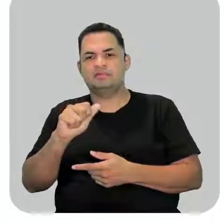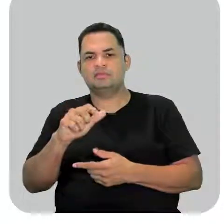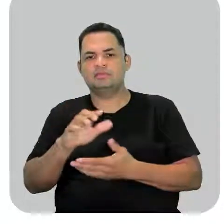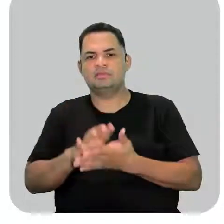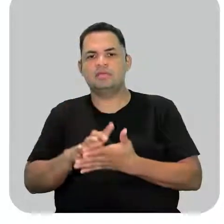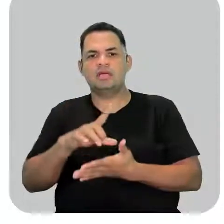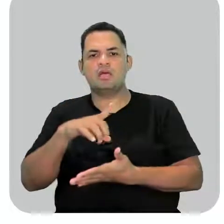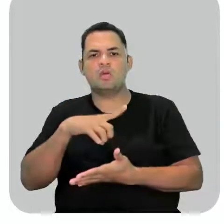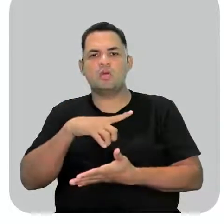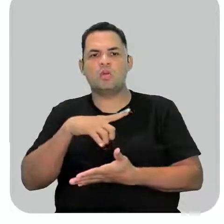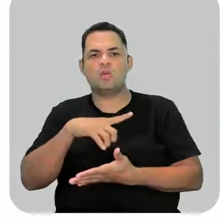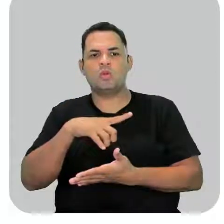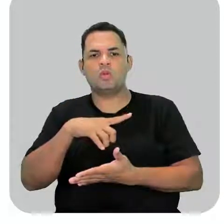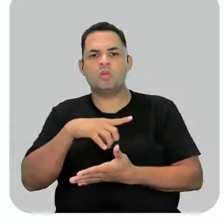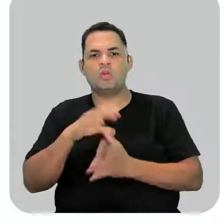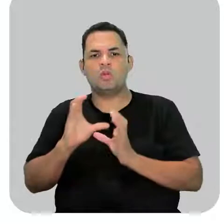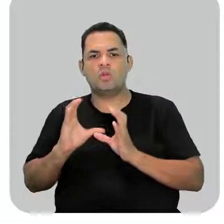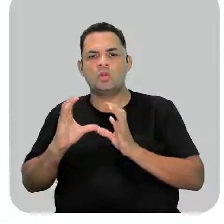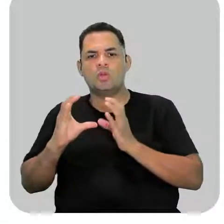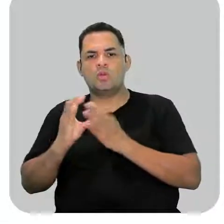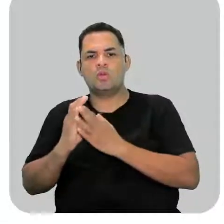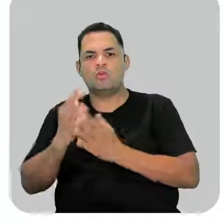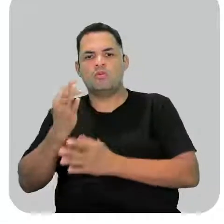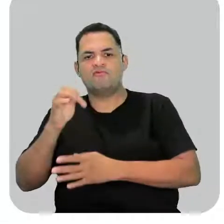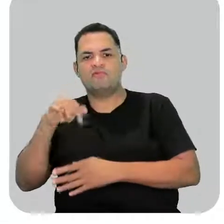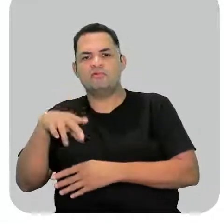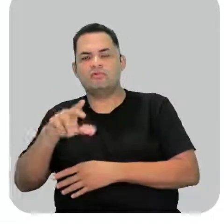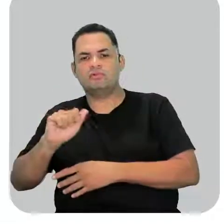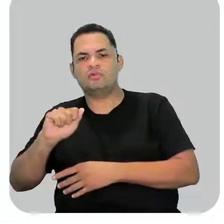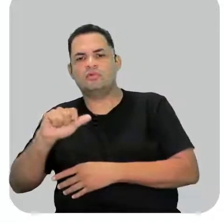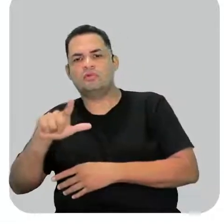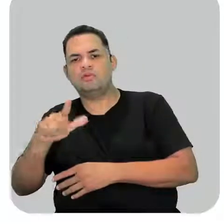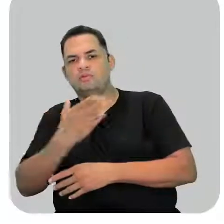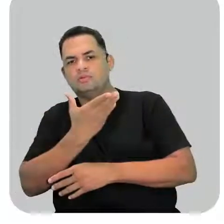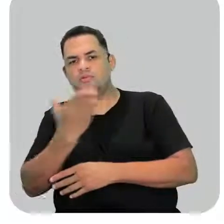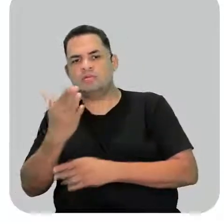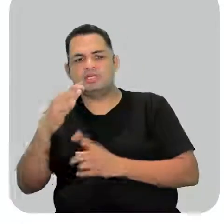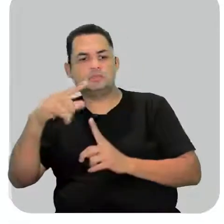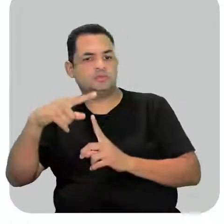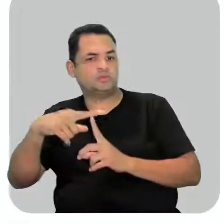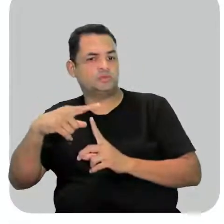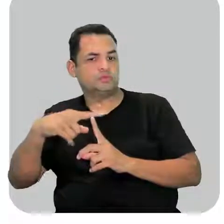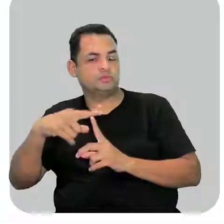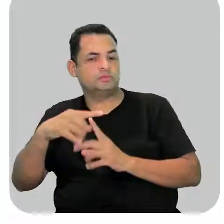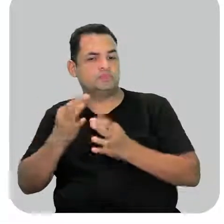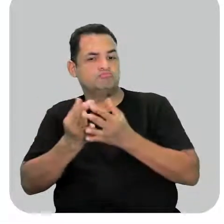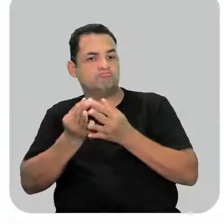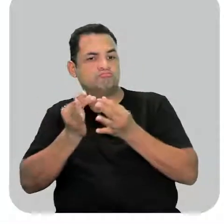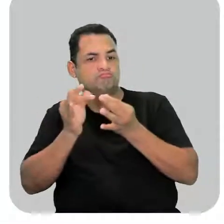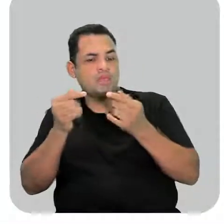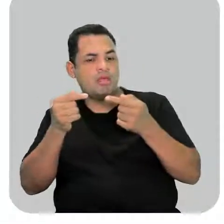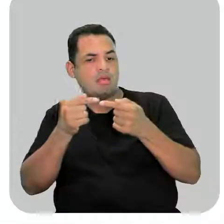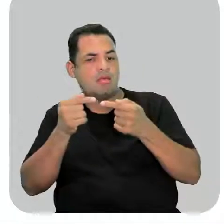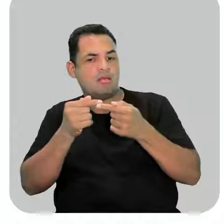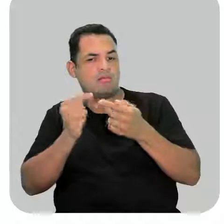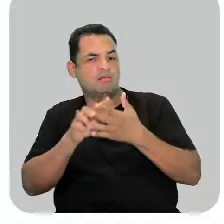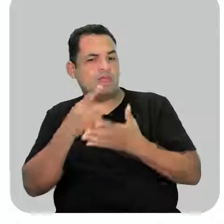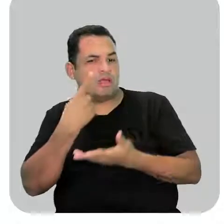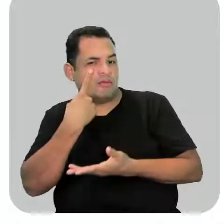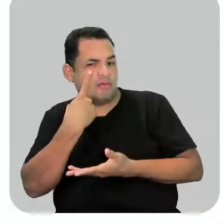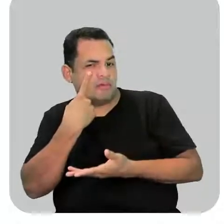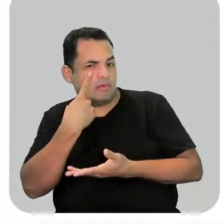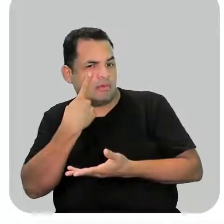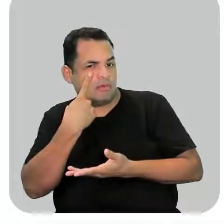têm como grupo funcional esse tipo de ligação. Você vai